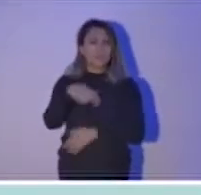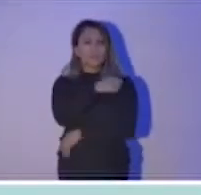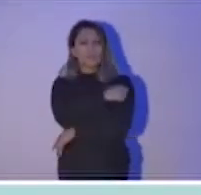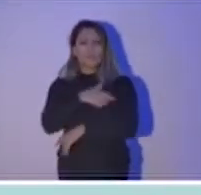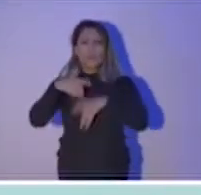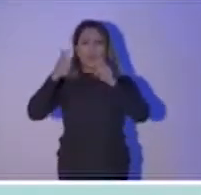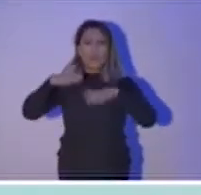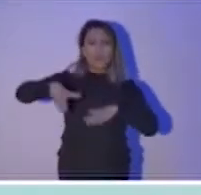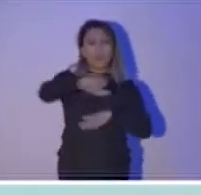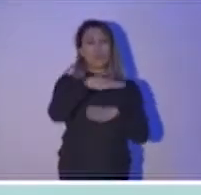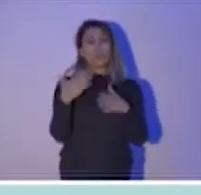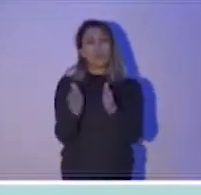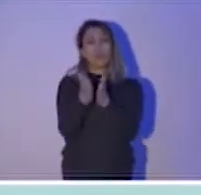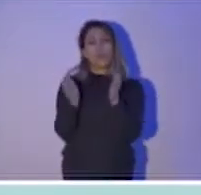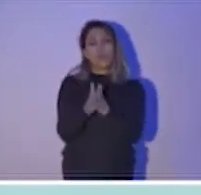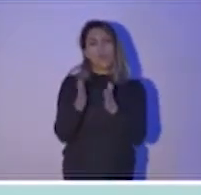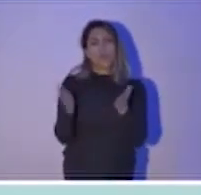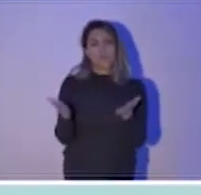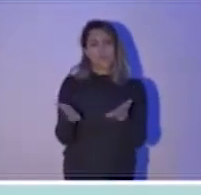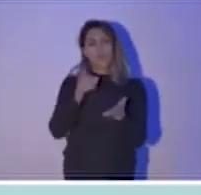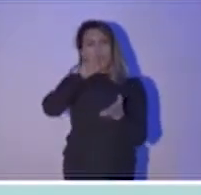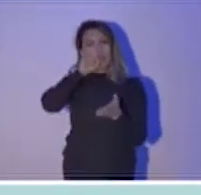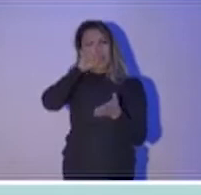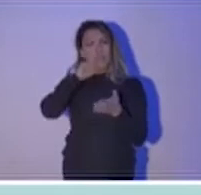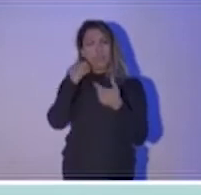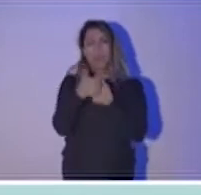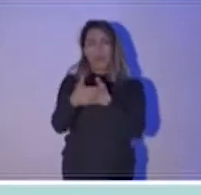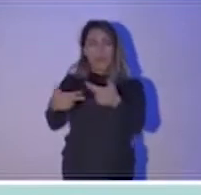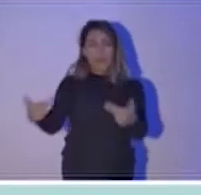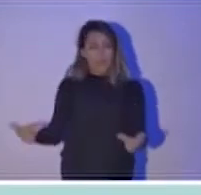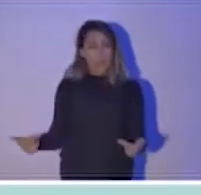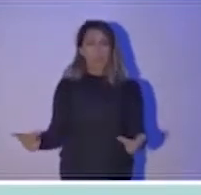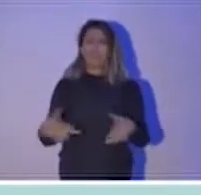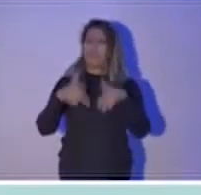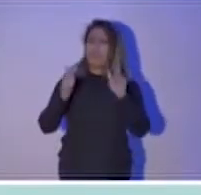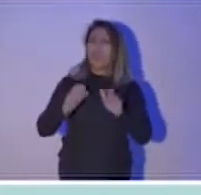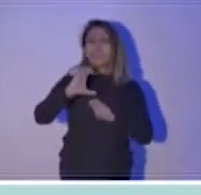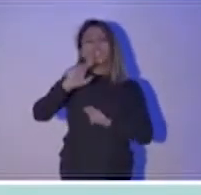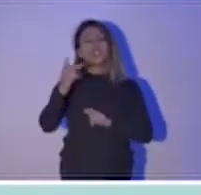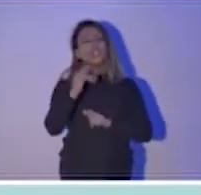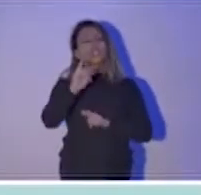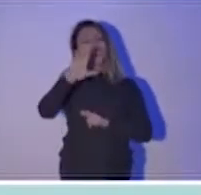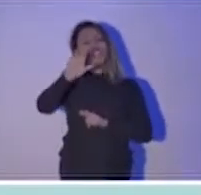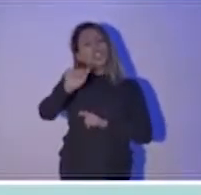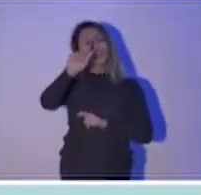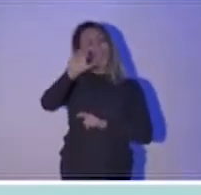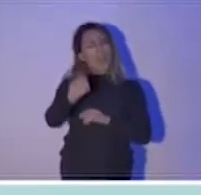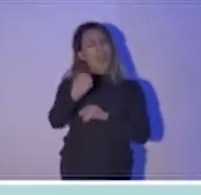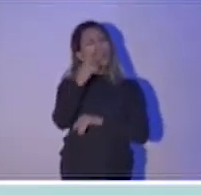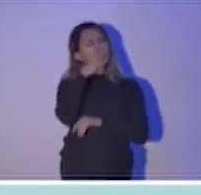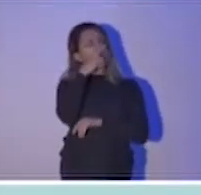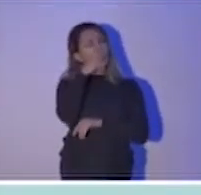alta vulnerabilidade, de alta vulnerabilidade. Se eu não me engano, é Chicago, e eu acho até que no livro da Michelle